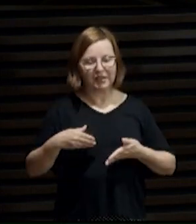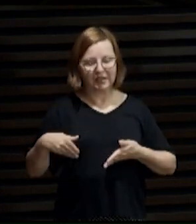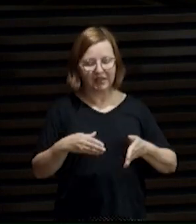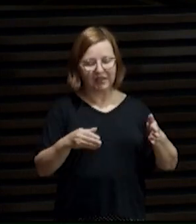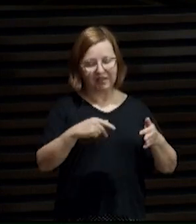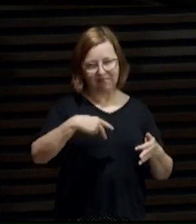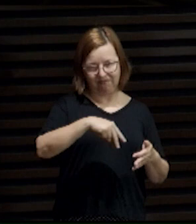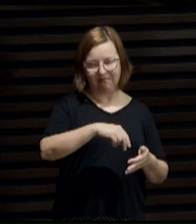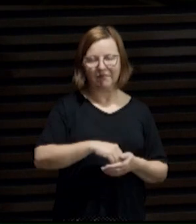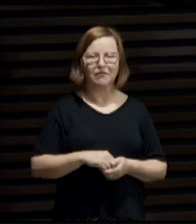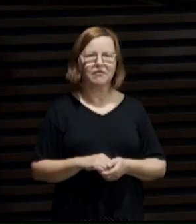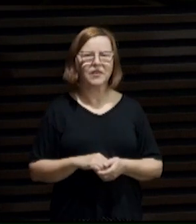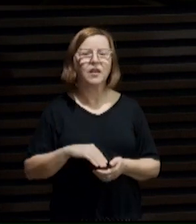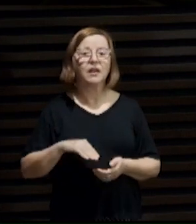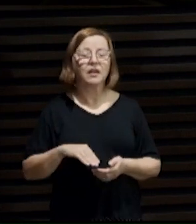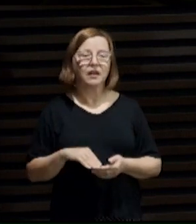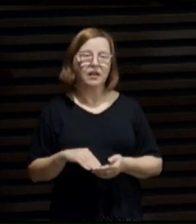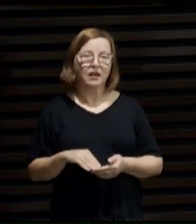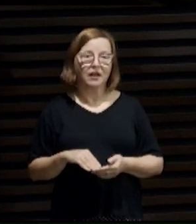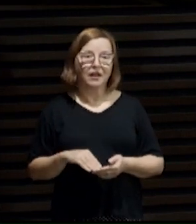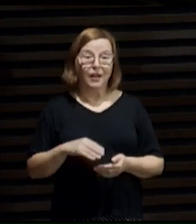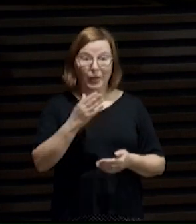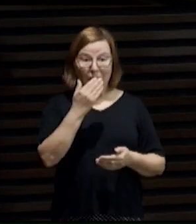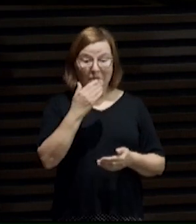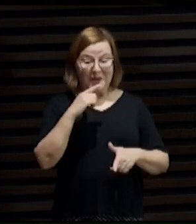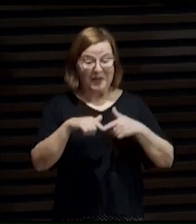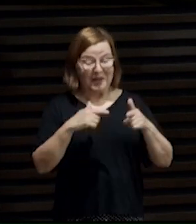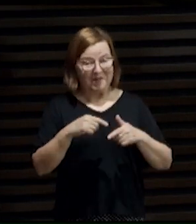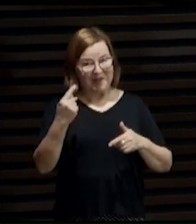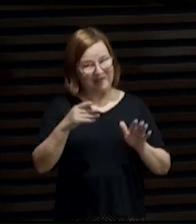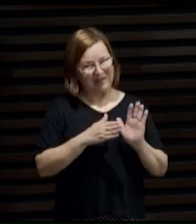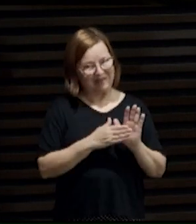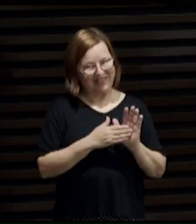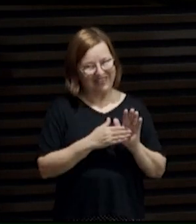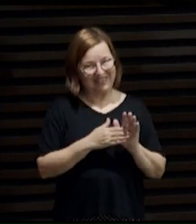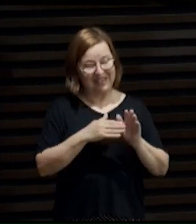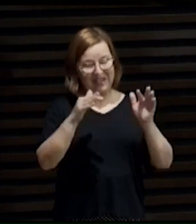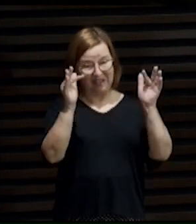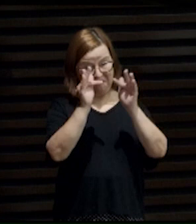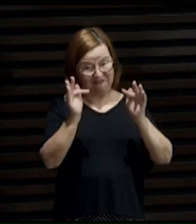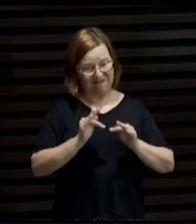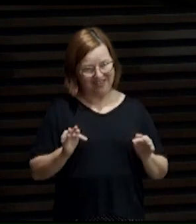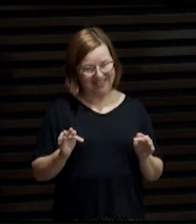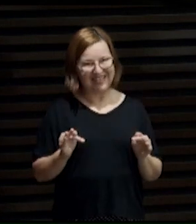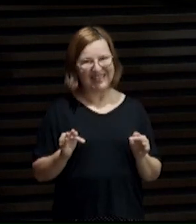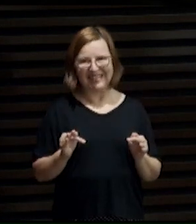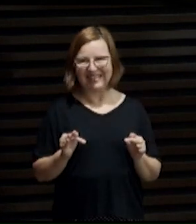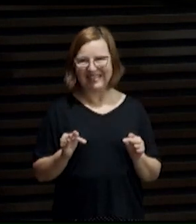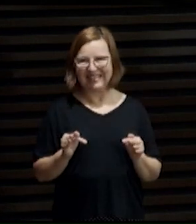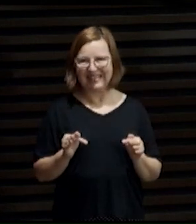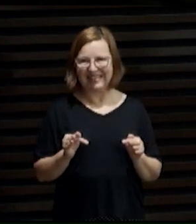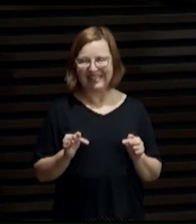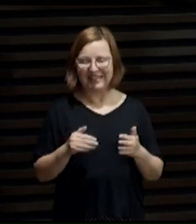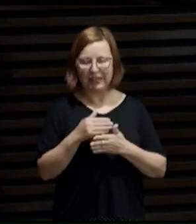casa? Observe. Pois comerá do trabalho das tuas mãos, feliz serás e te irá bem. É